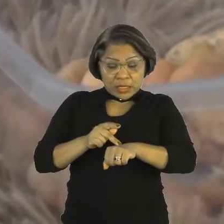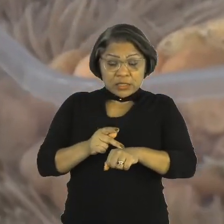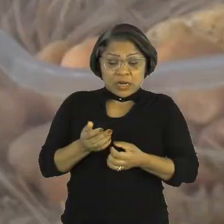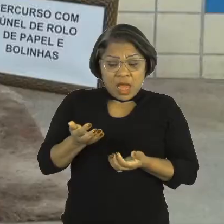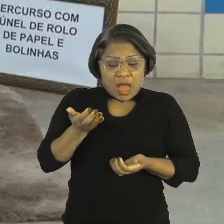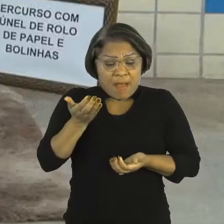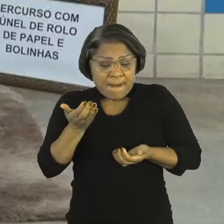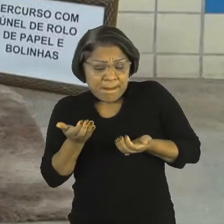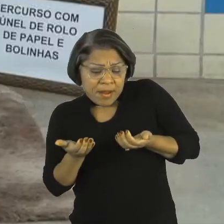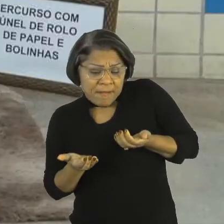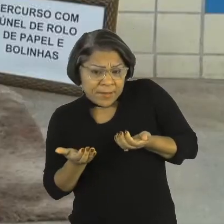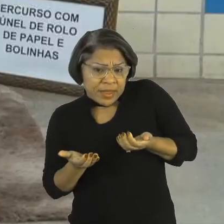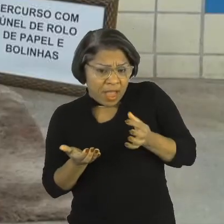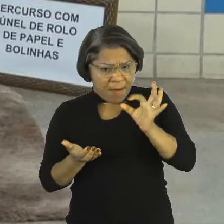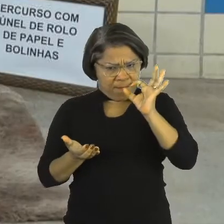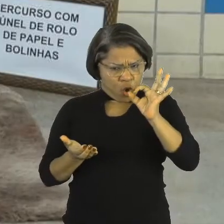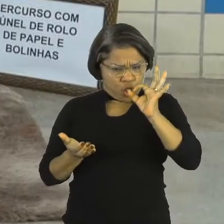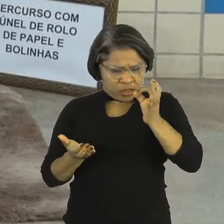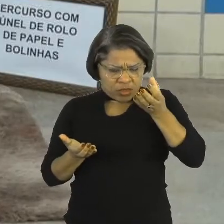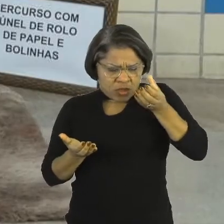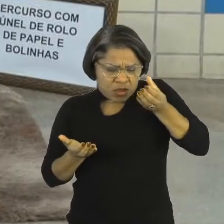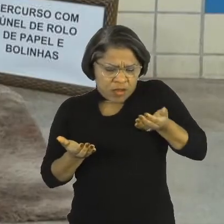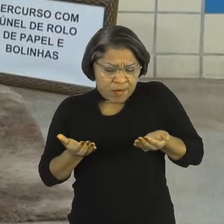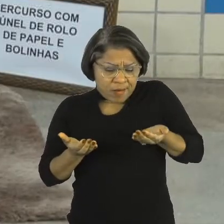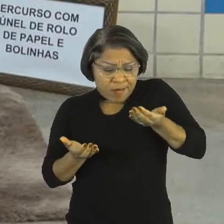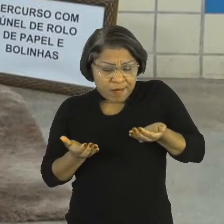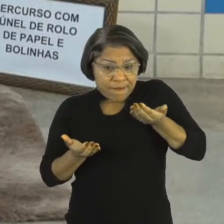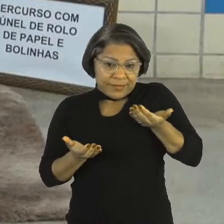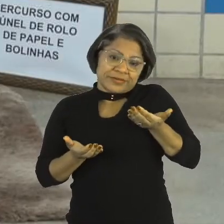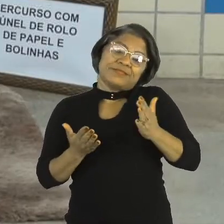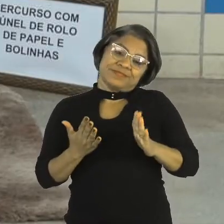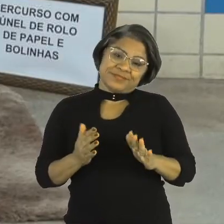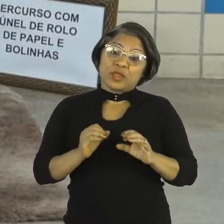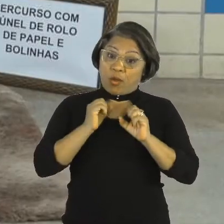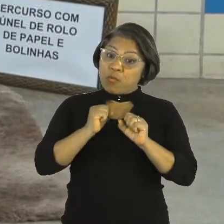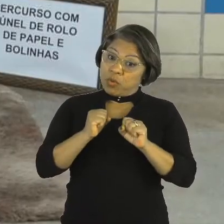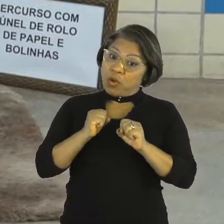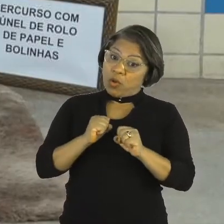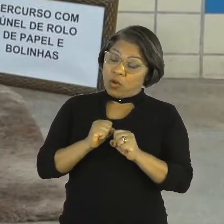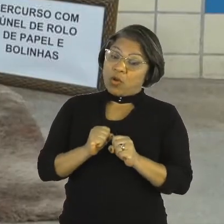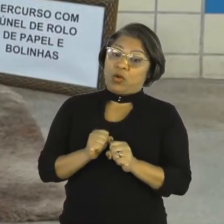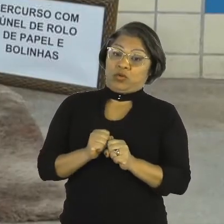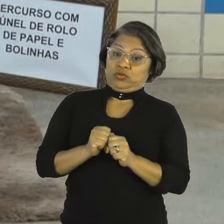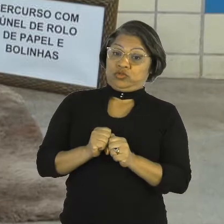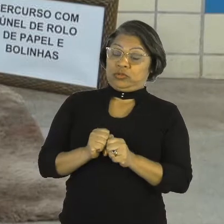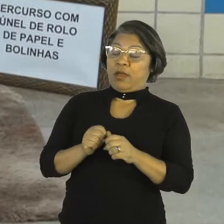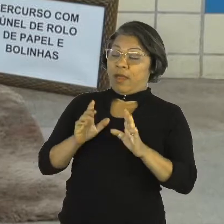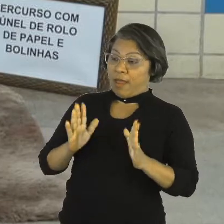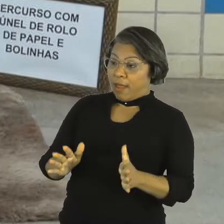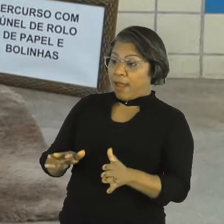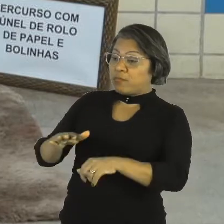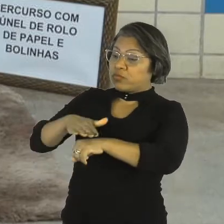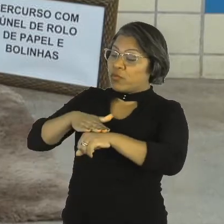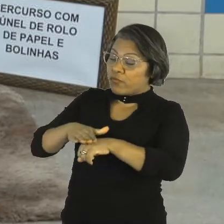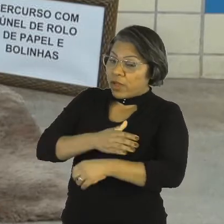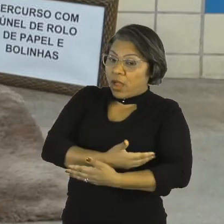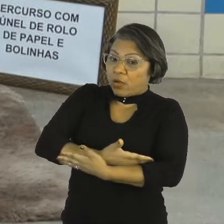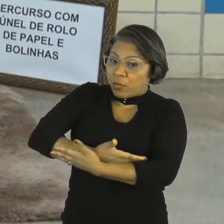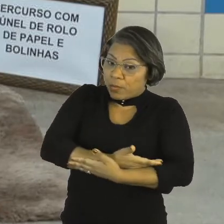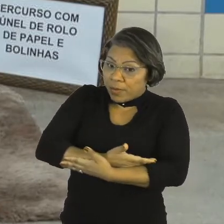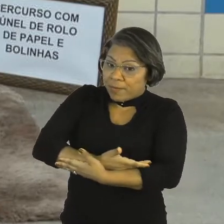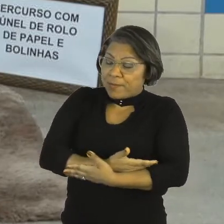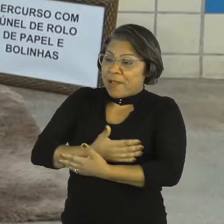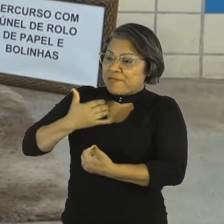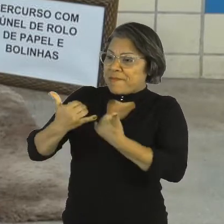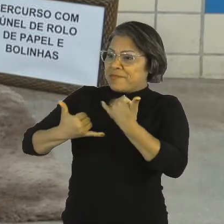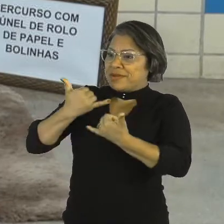essa bolinha, então você pode estar trabalhando o seu bebê essas questões para enriquecer mais a brincadeira e